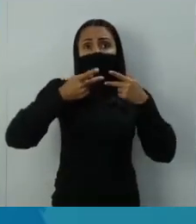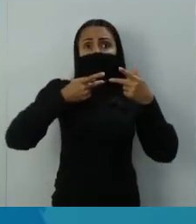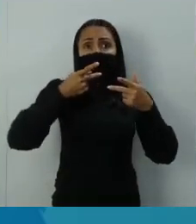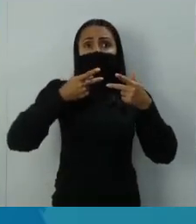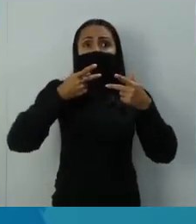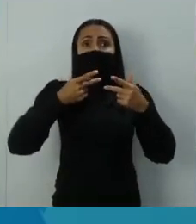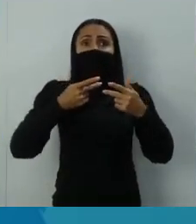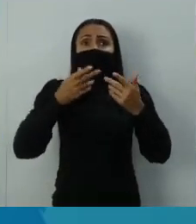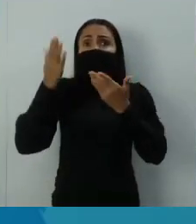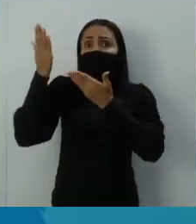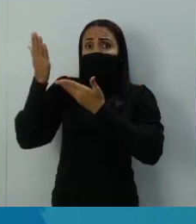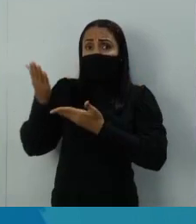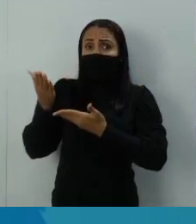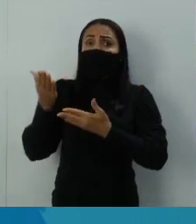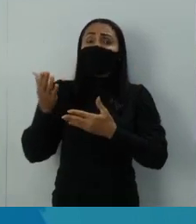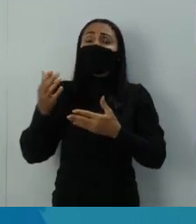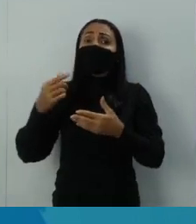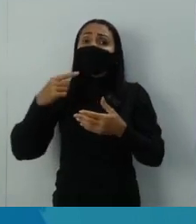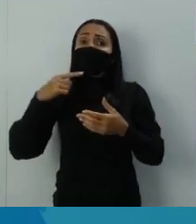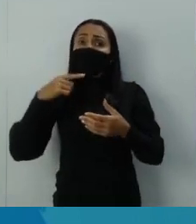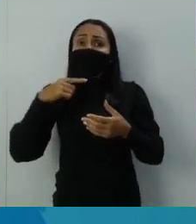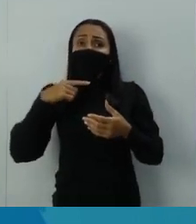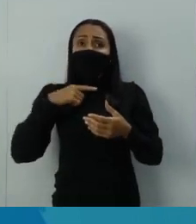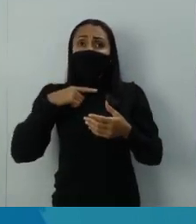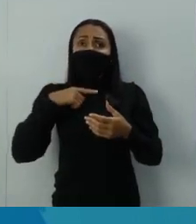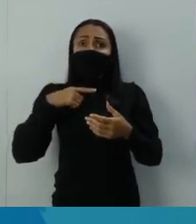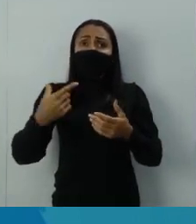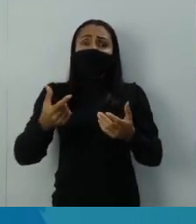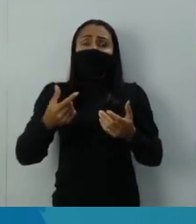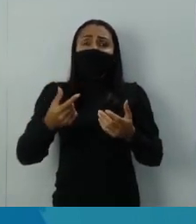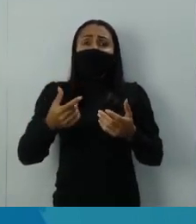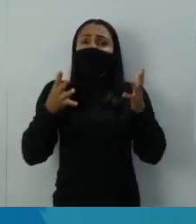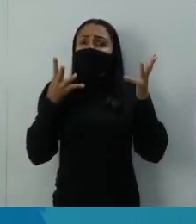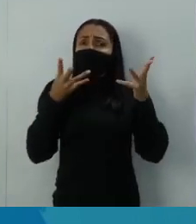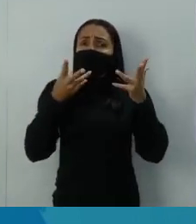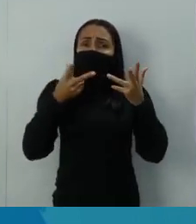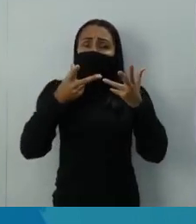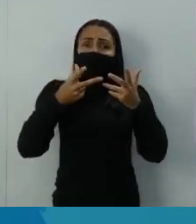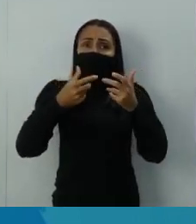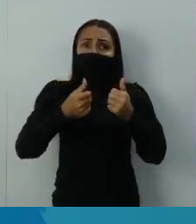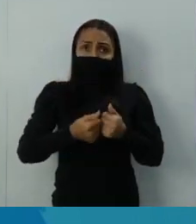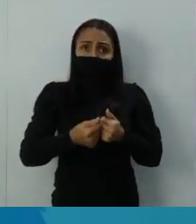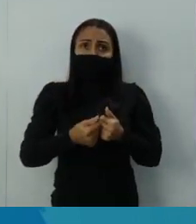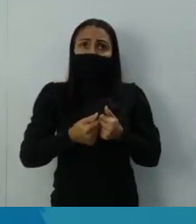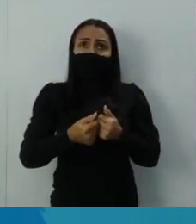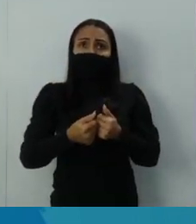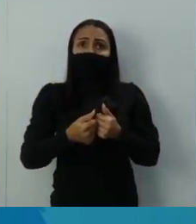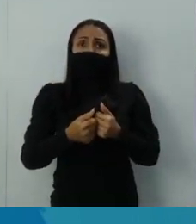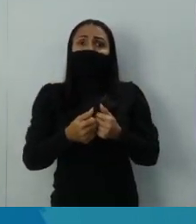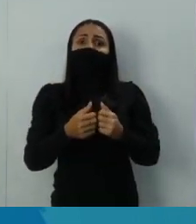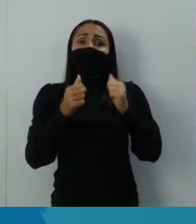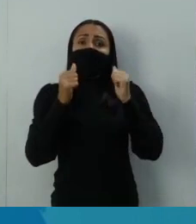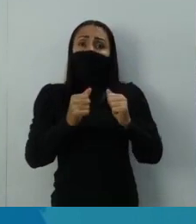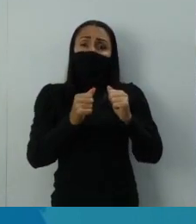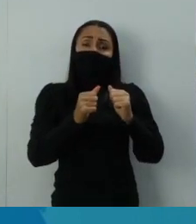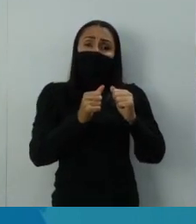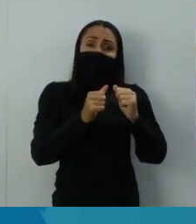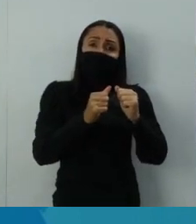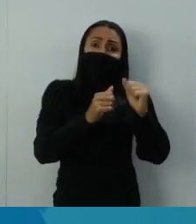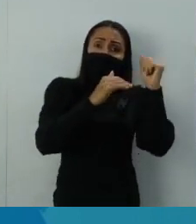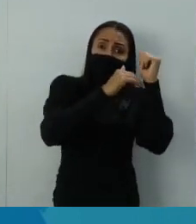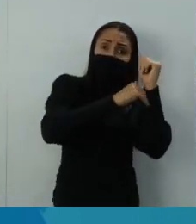ver com tudo aquilo que pode ocultar ou mascarar uma